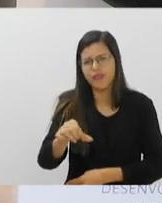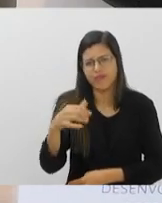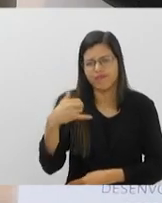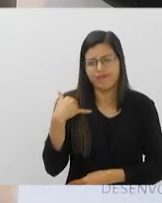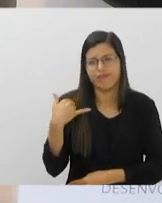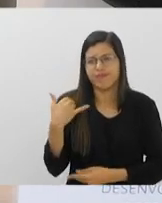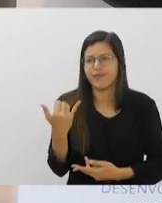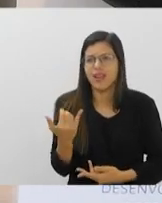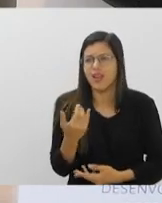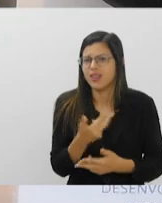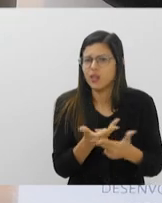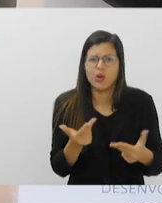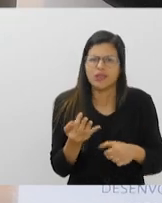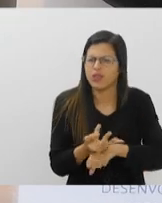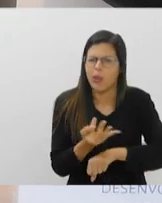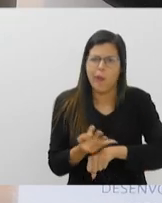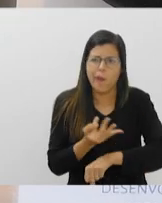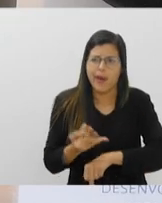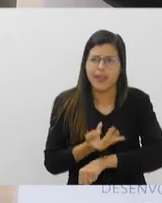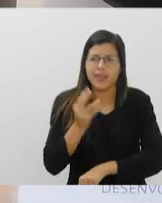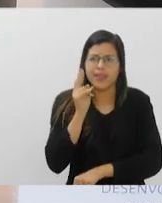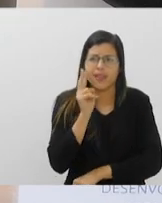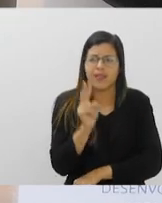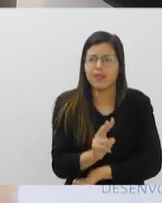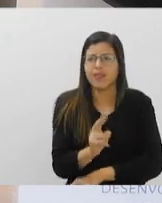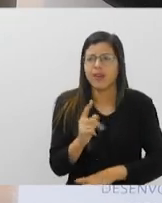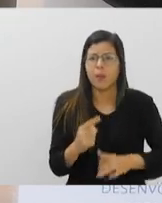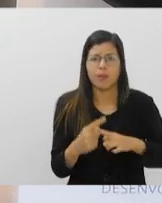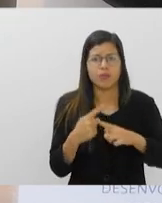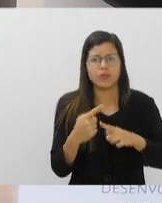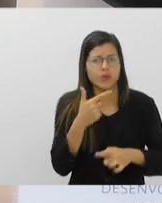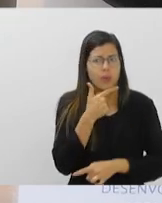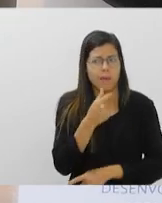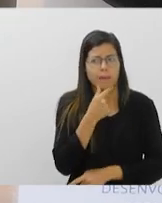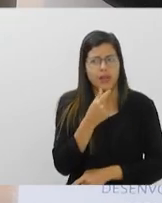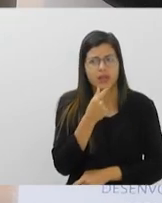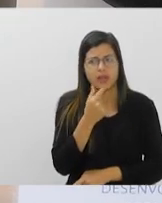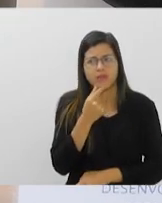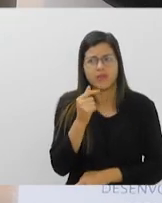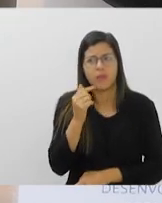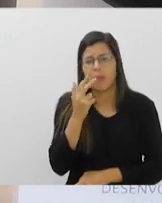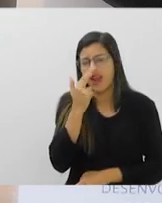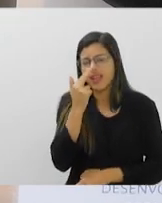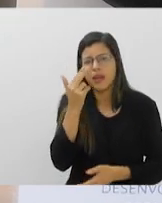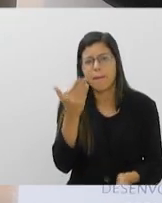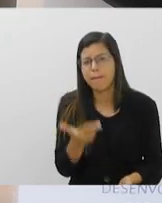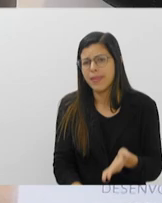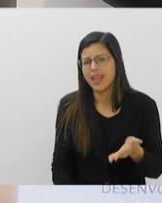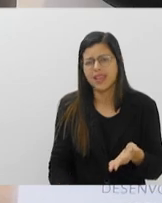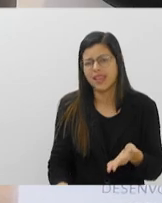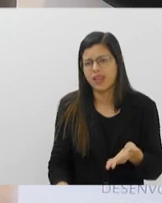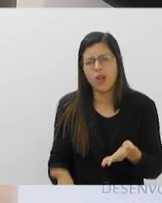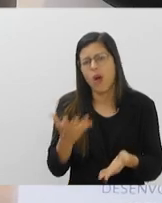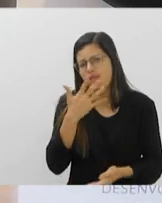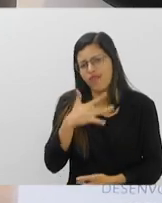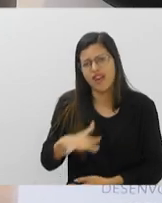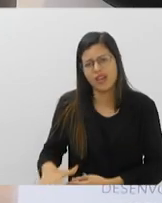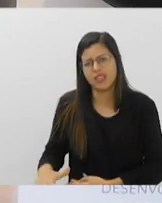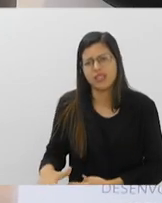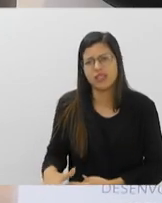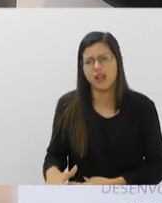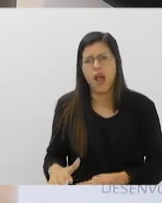gente não aguenta de ver porque o menino já perdendo Pero perdeu a infância primeira infância já se foi